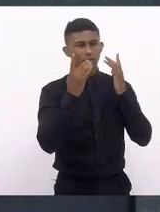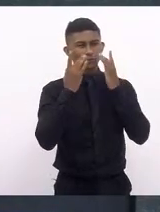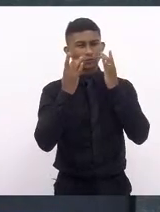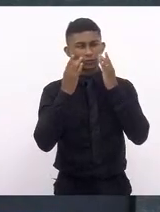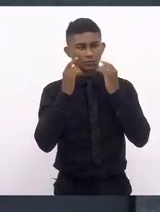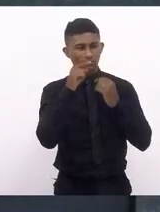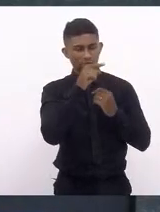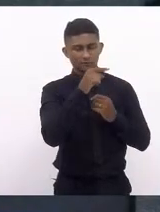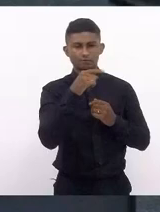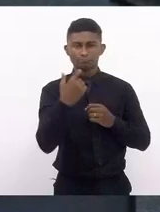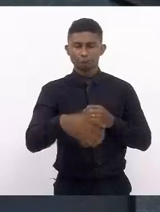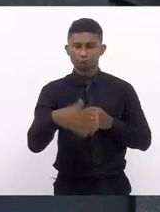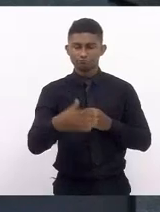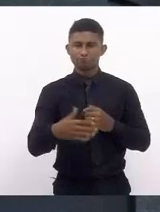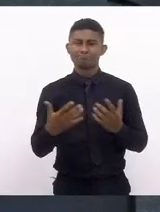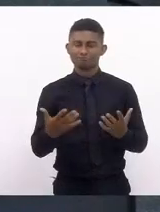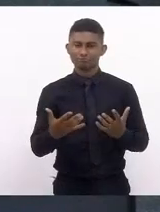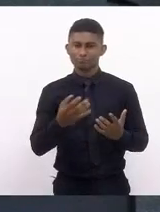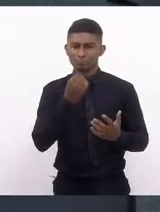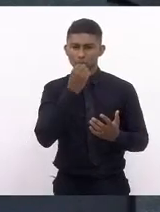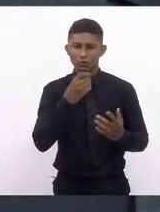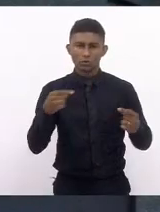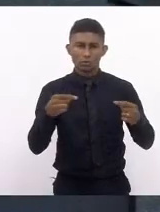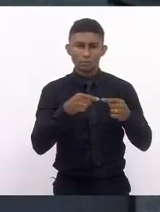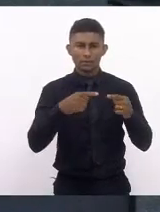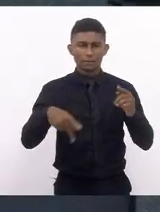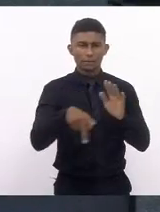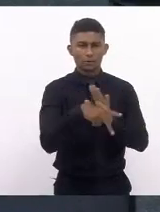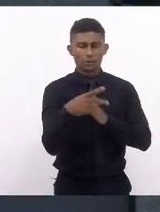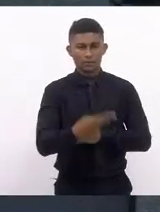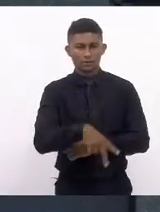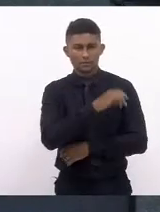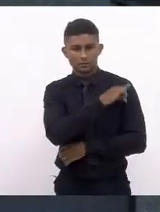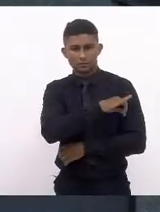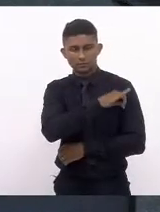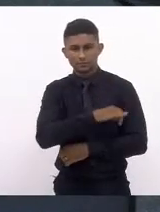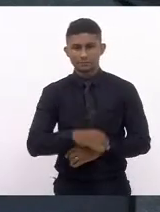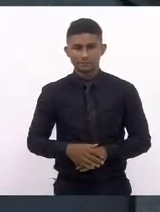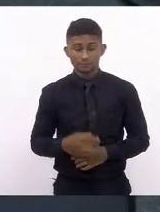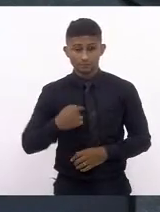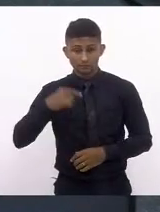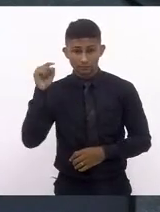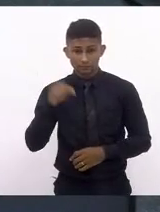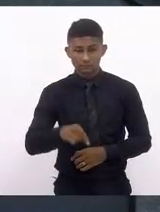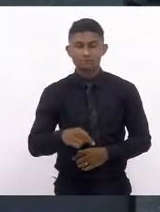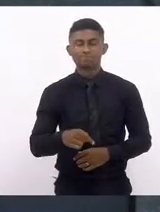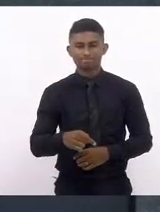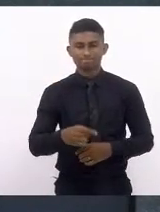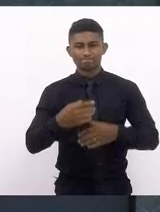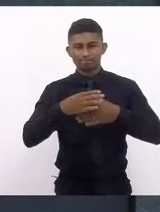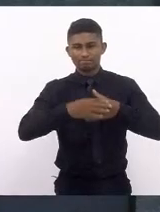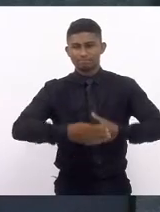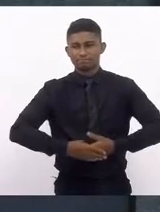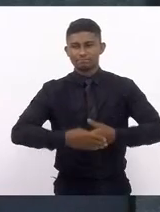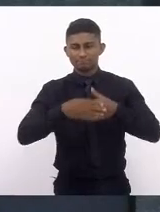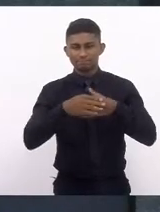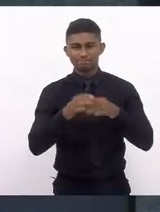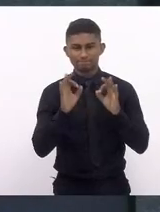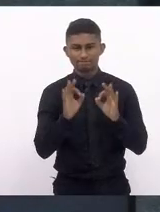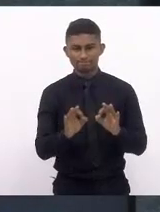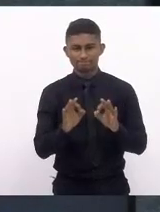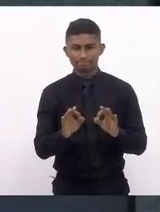que é um patrimônio da cidade do Rio de Janeiro que água nesse momento fazer uma saudação aqui